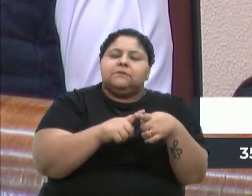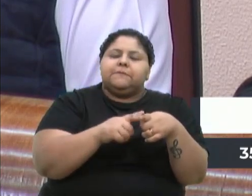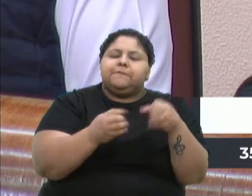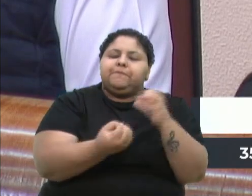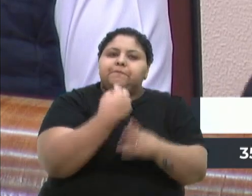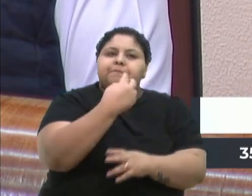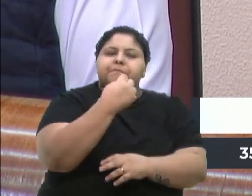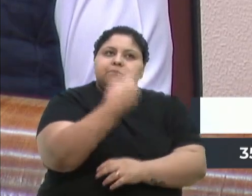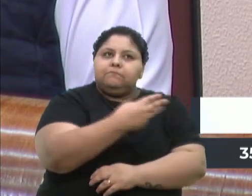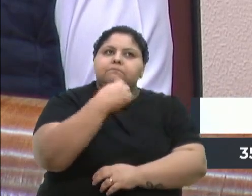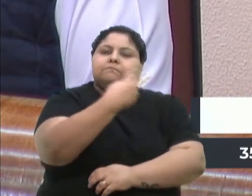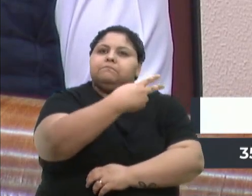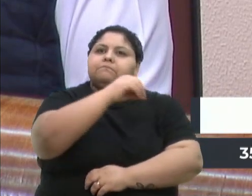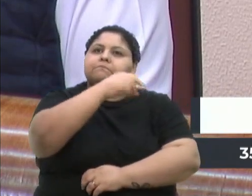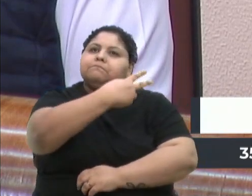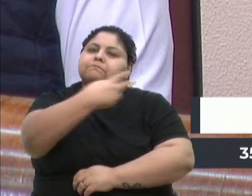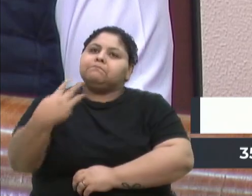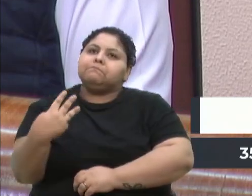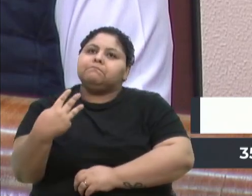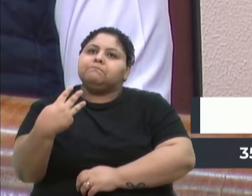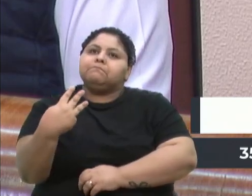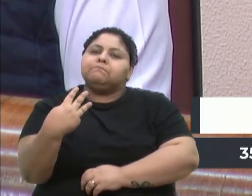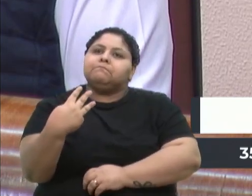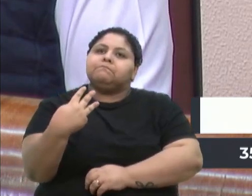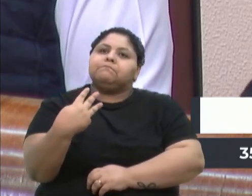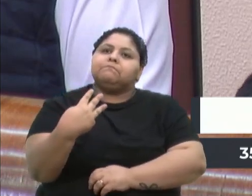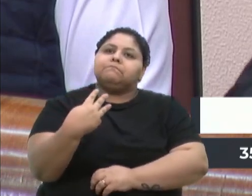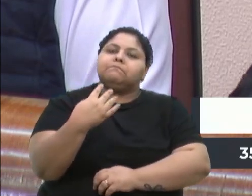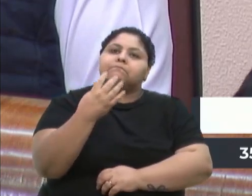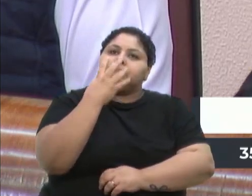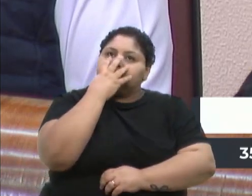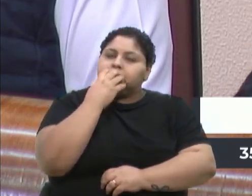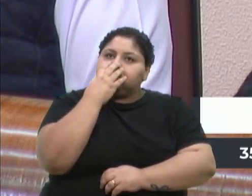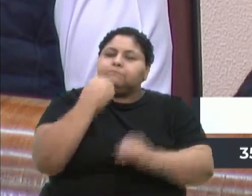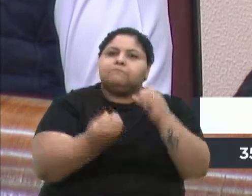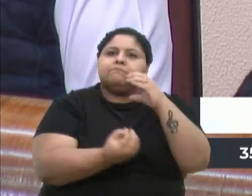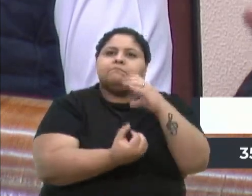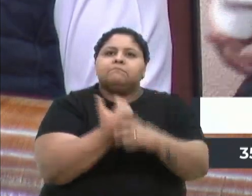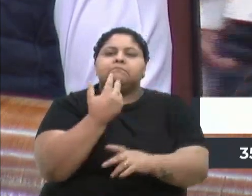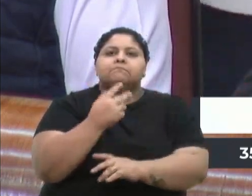3/2023. Vereador relator Olmir Cadori, com a palavra relator para a